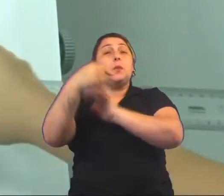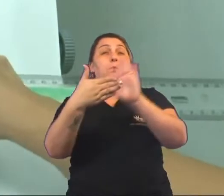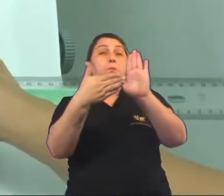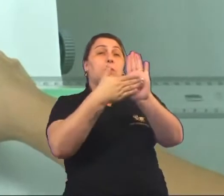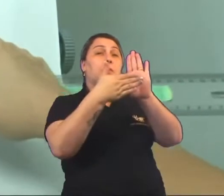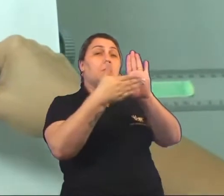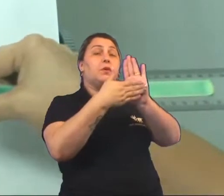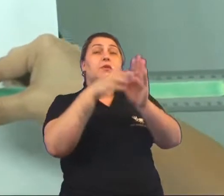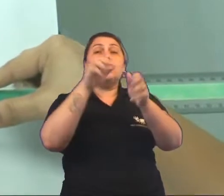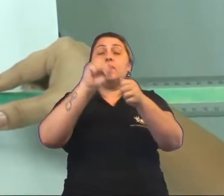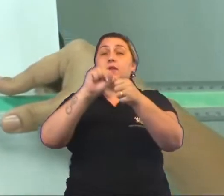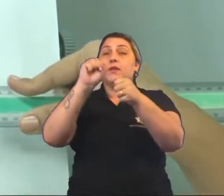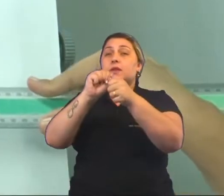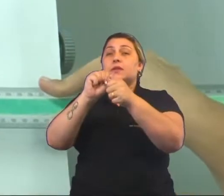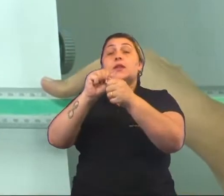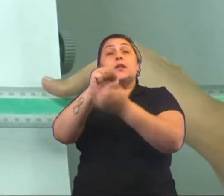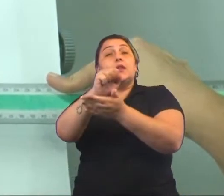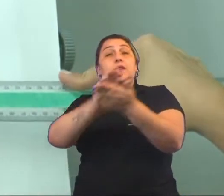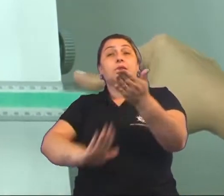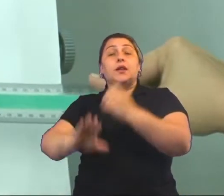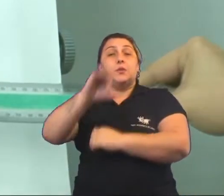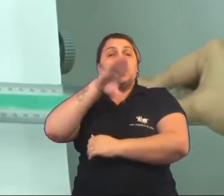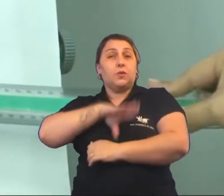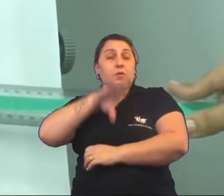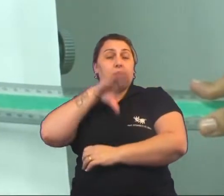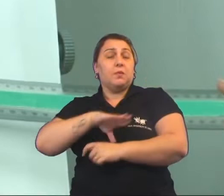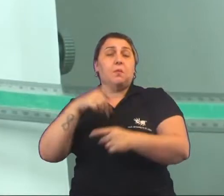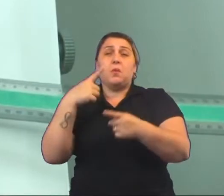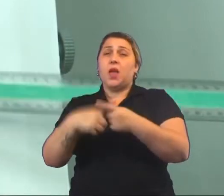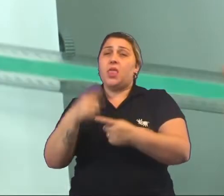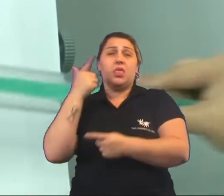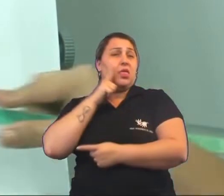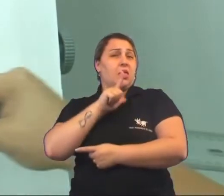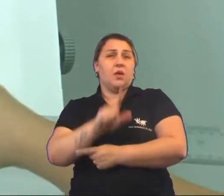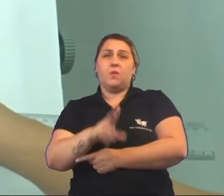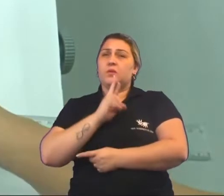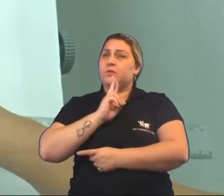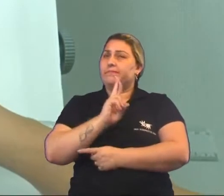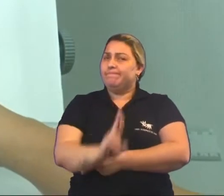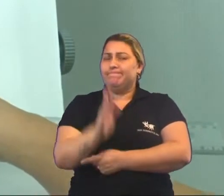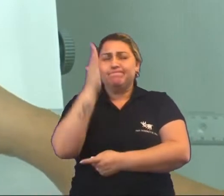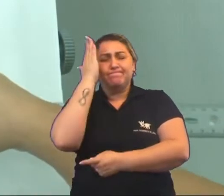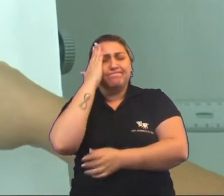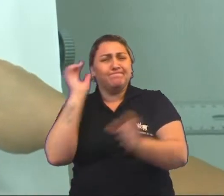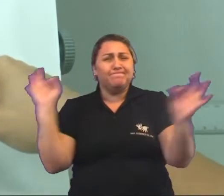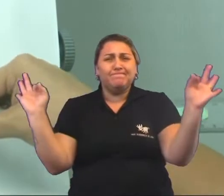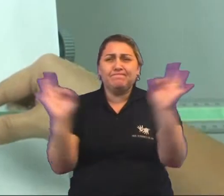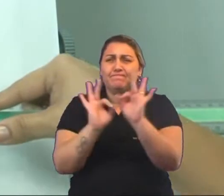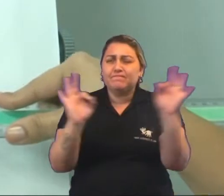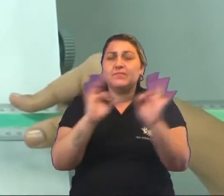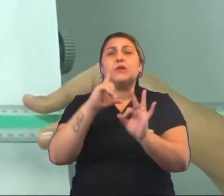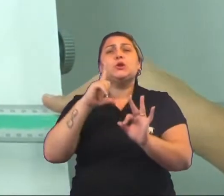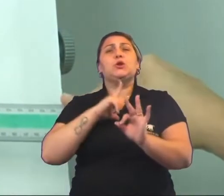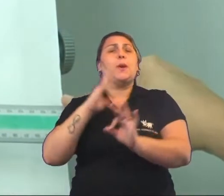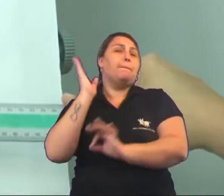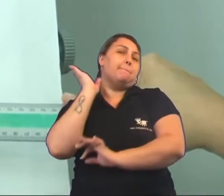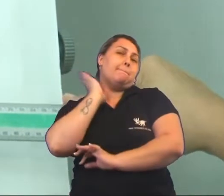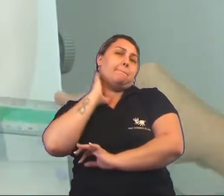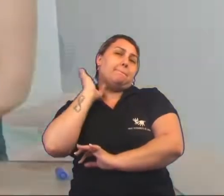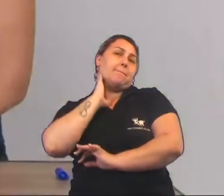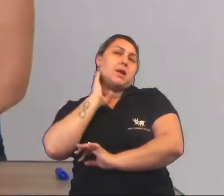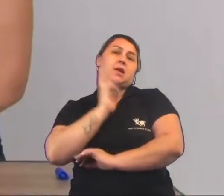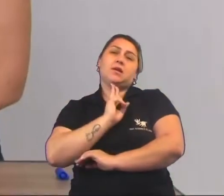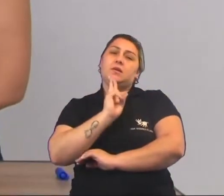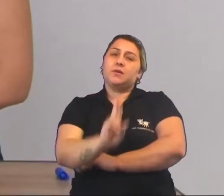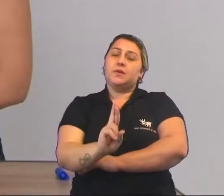propondo que ele fizesse sua lição de português, porque não conseguia entender e tinha preguiça de